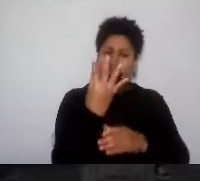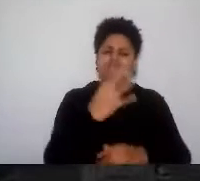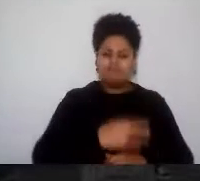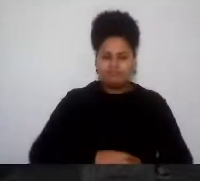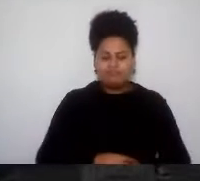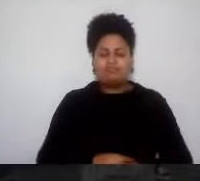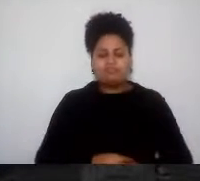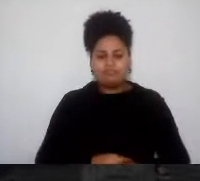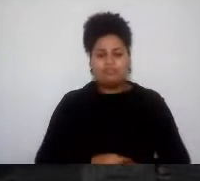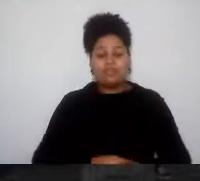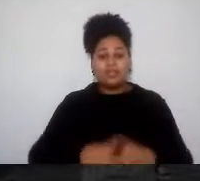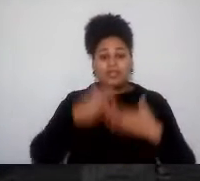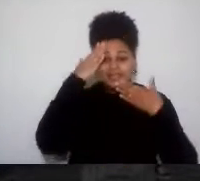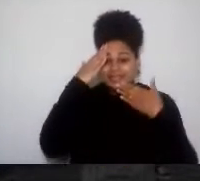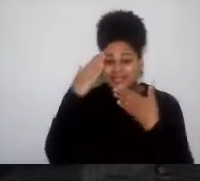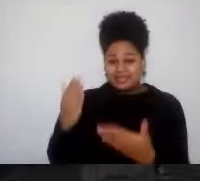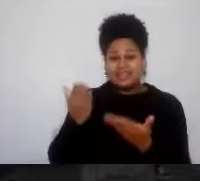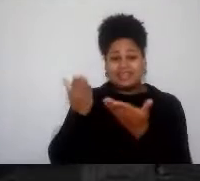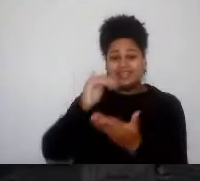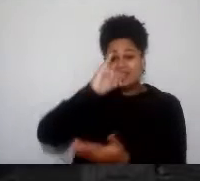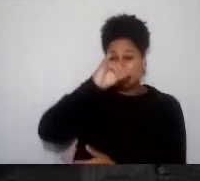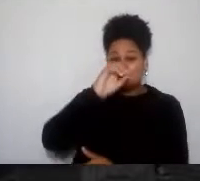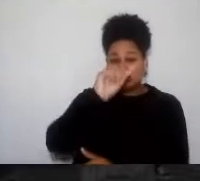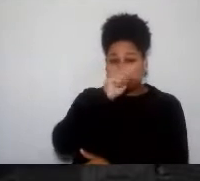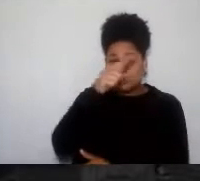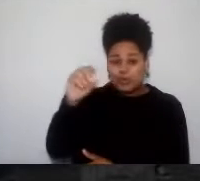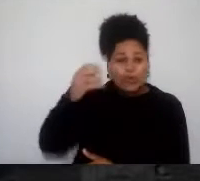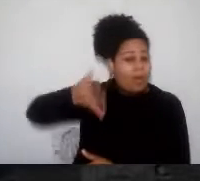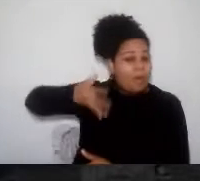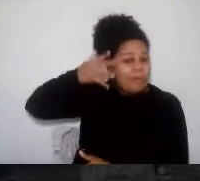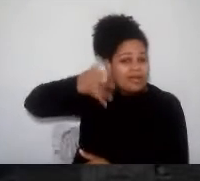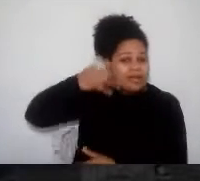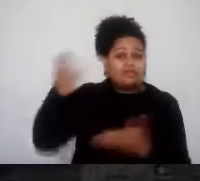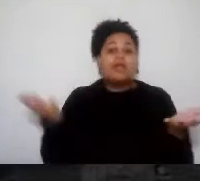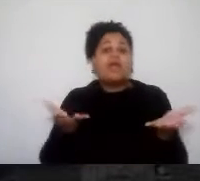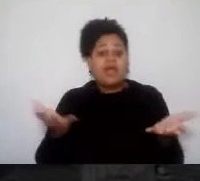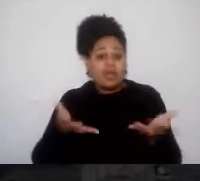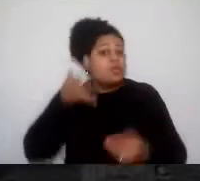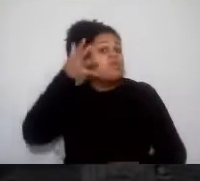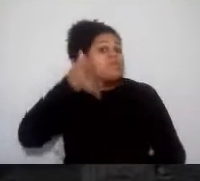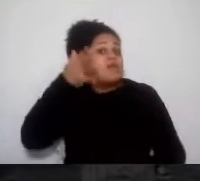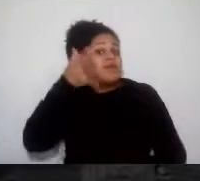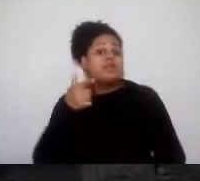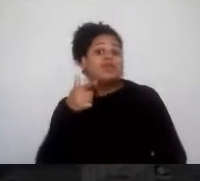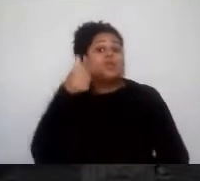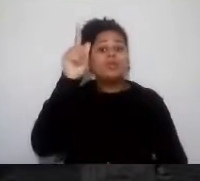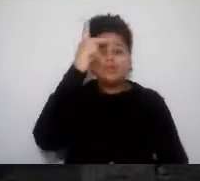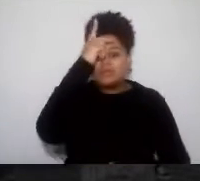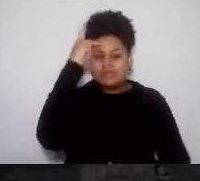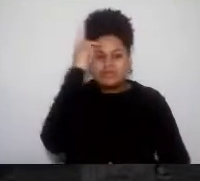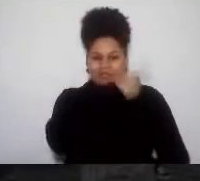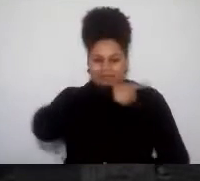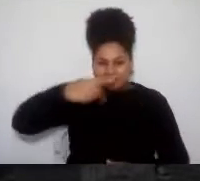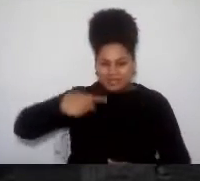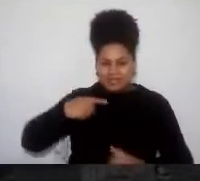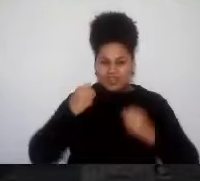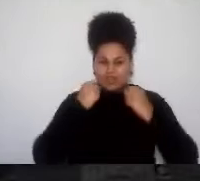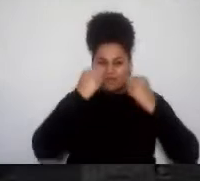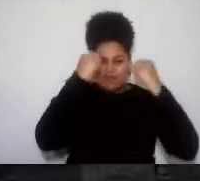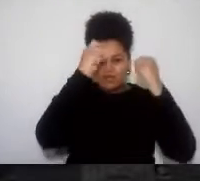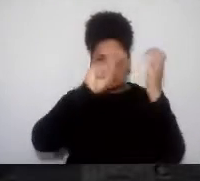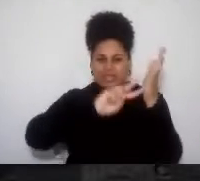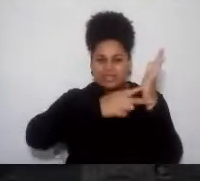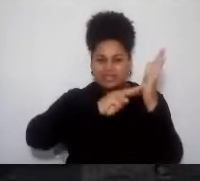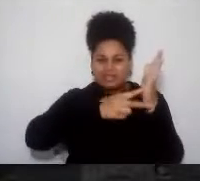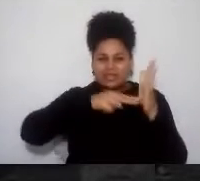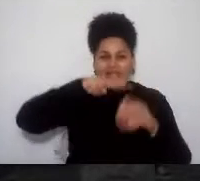Obrigada, João, por suas palavras. Vamos passar agora a palavra para o presidente da Força Sindical Nacional,